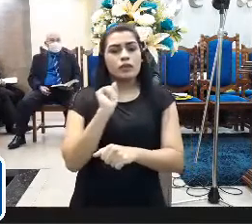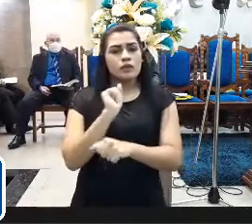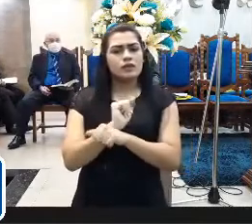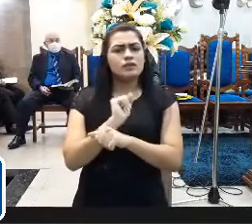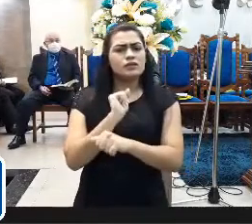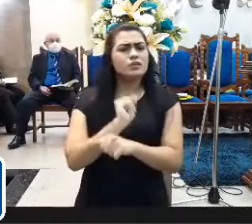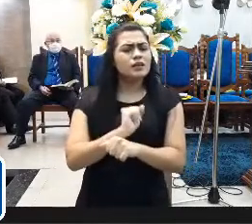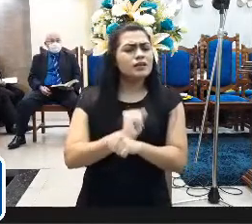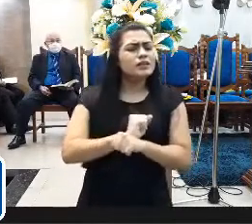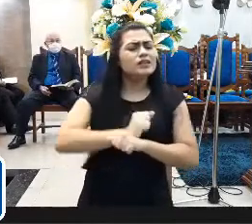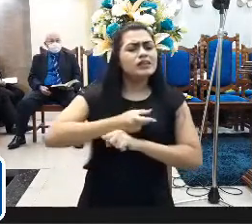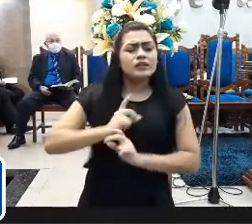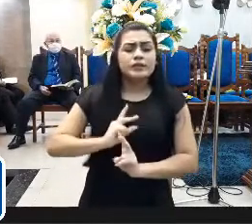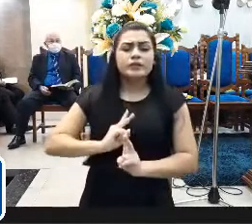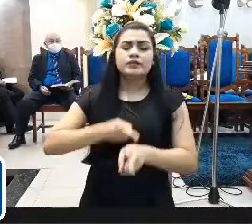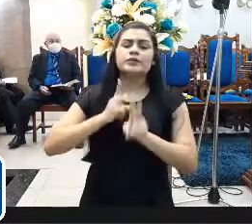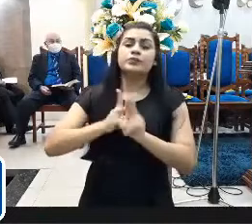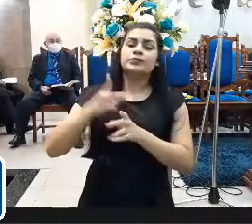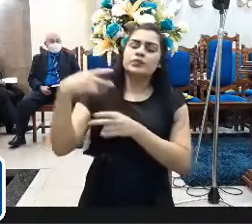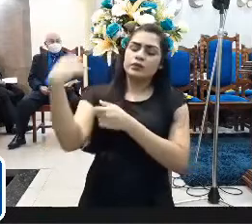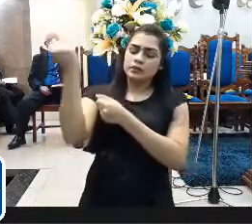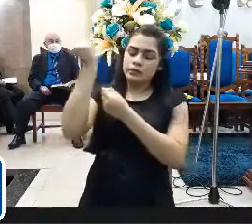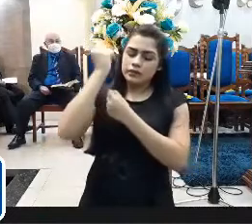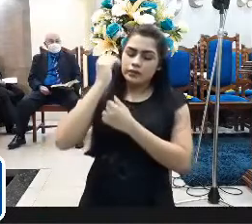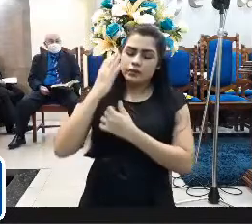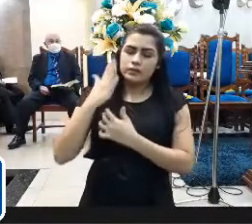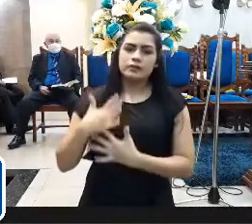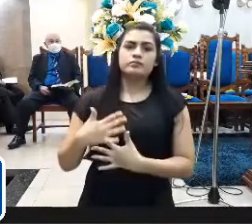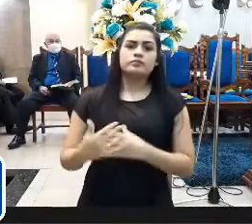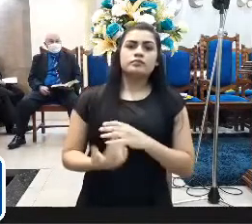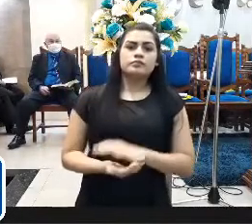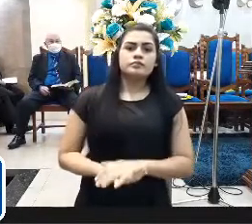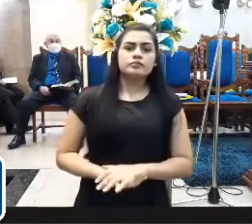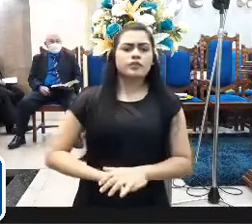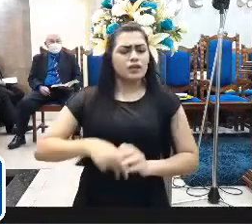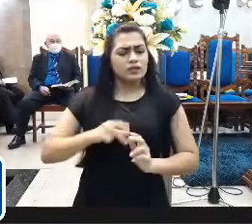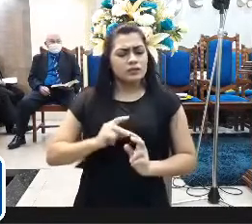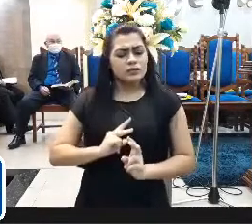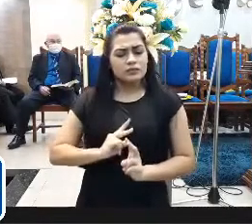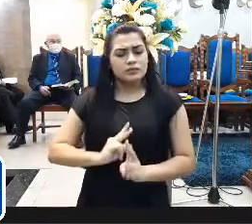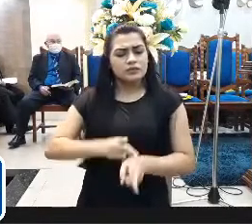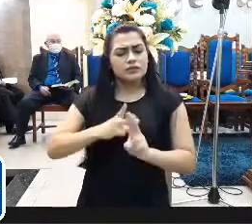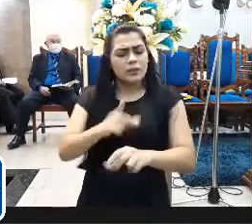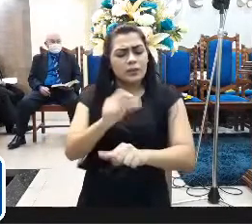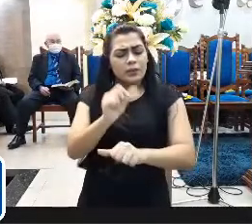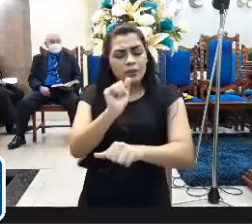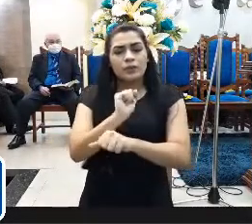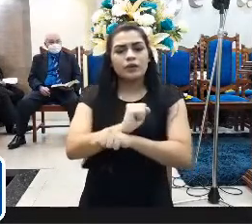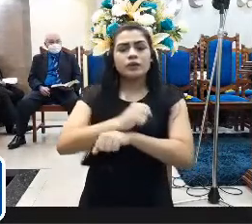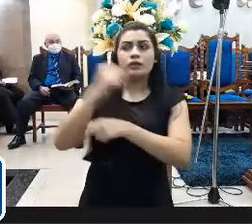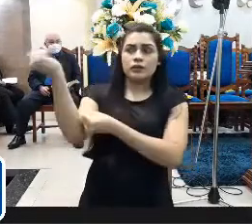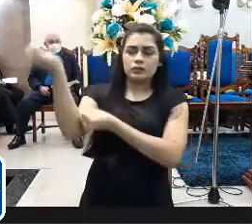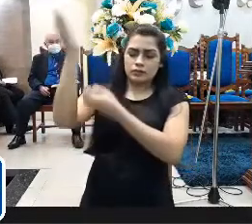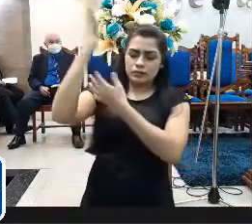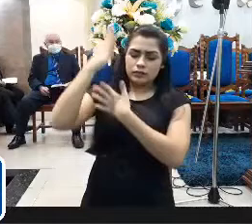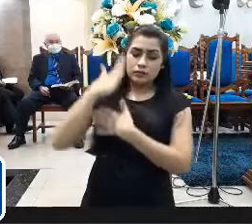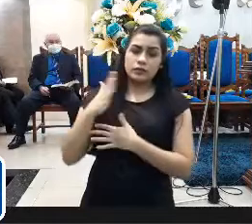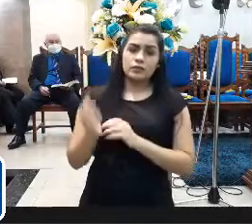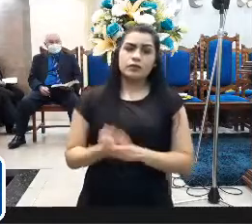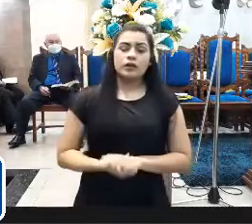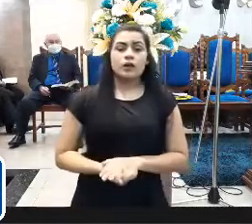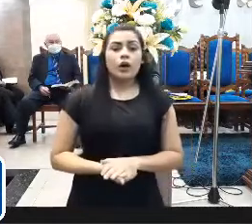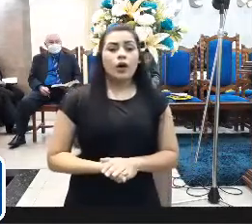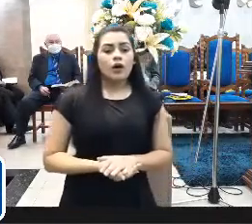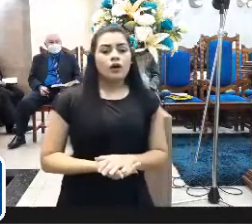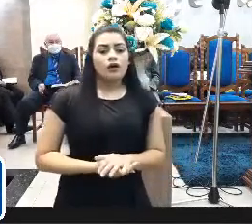Esperai inteiramente na graça. Esperai inteiramente na graça. O apóstolo está